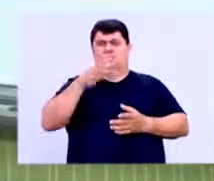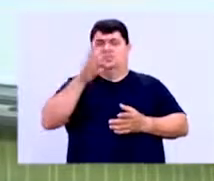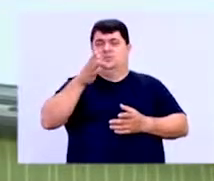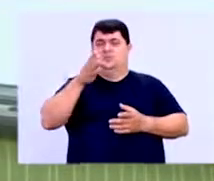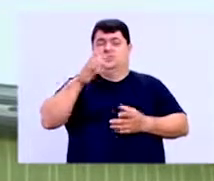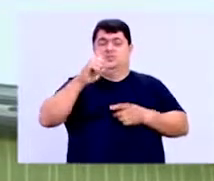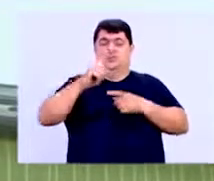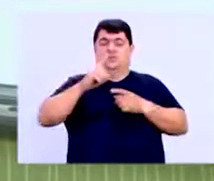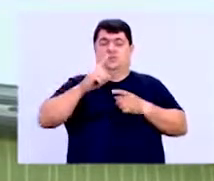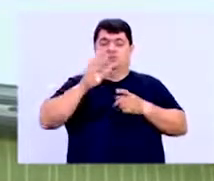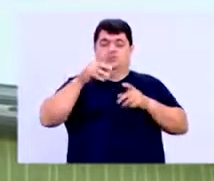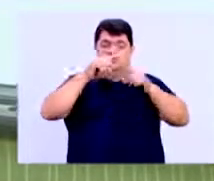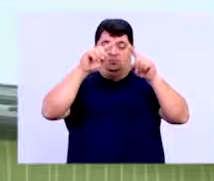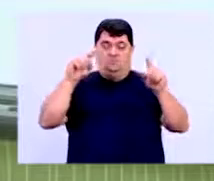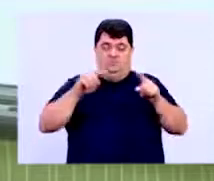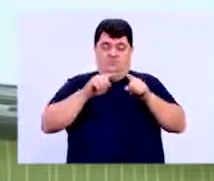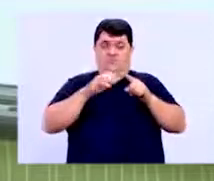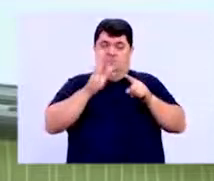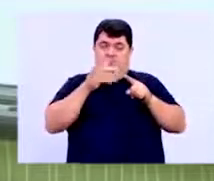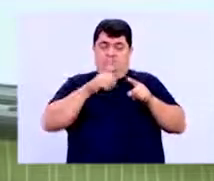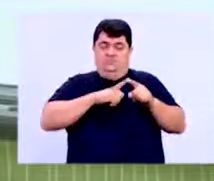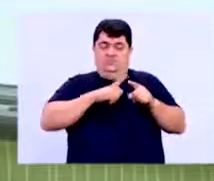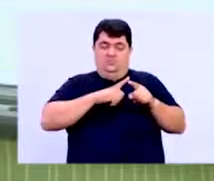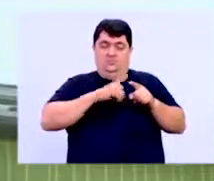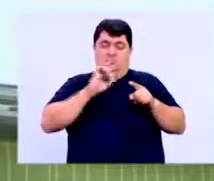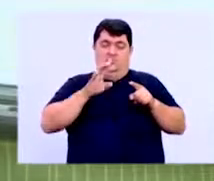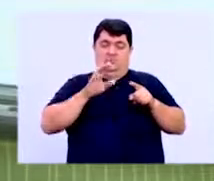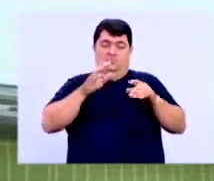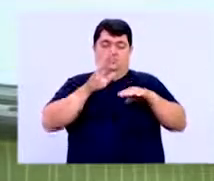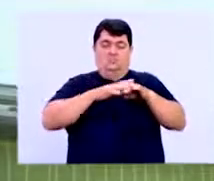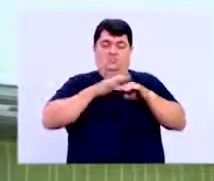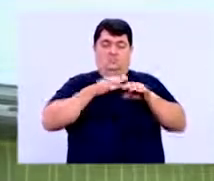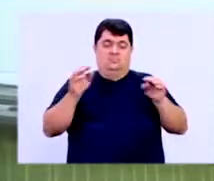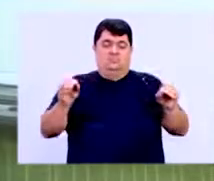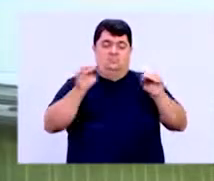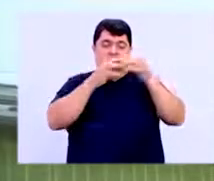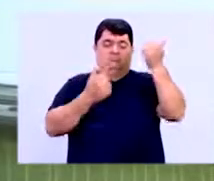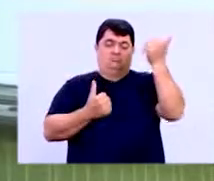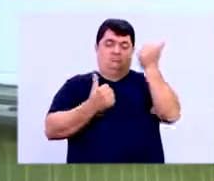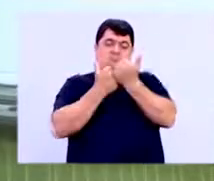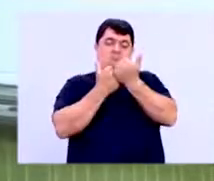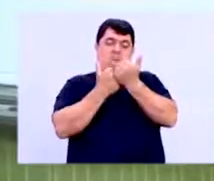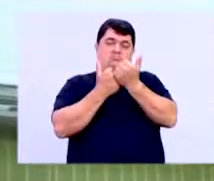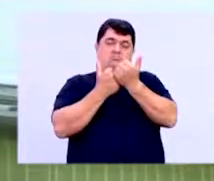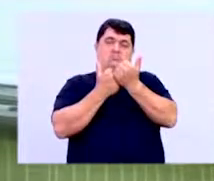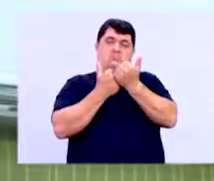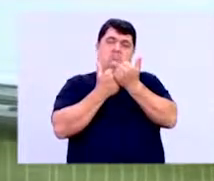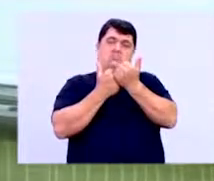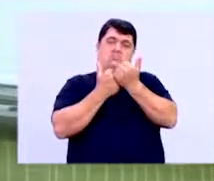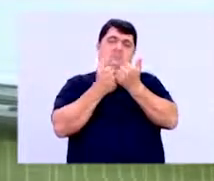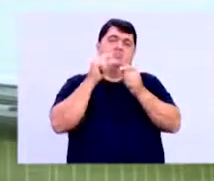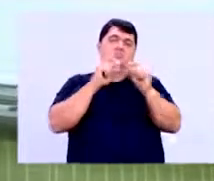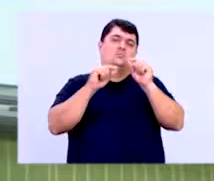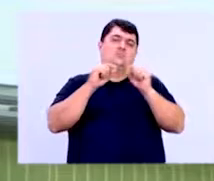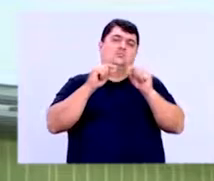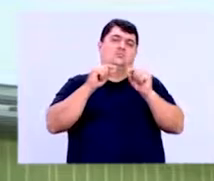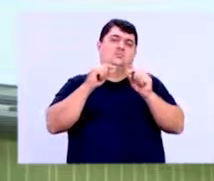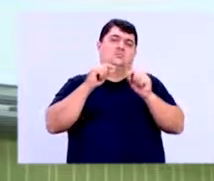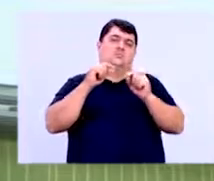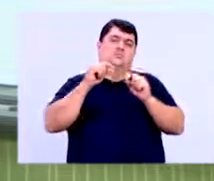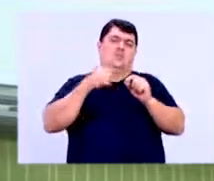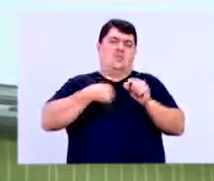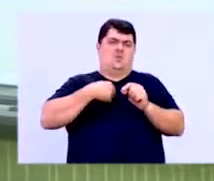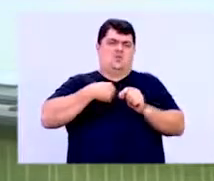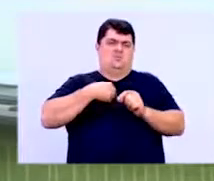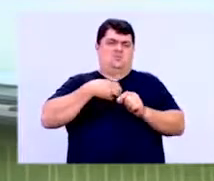Depois que você tem a fórmula, é só jogar na matemática, certo? Agora, o que eu acho realmente